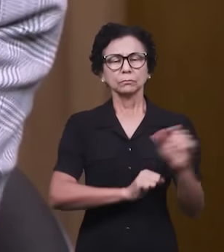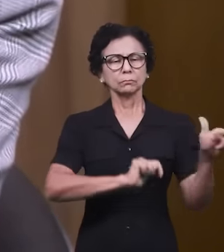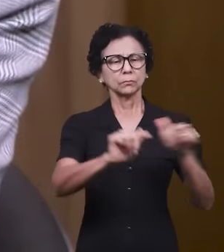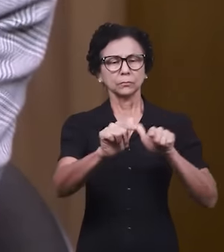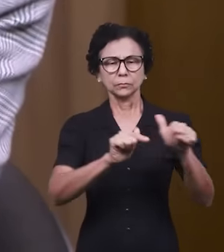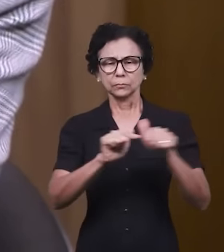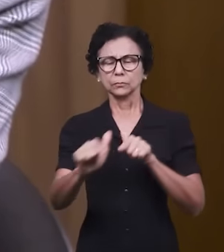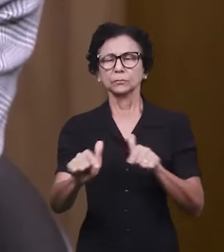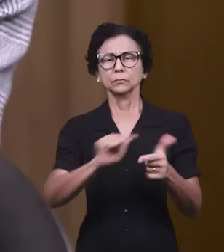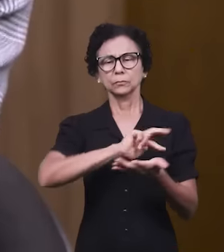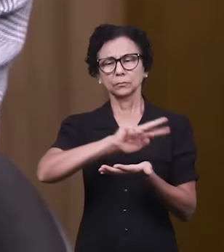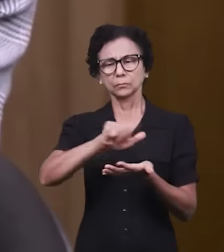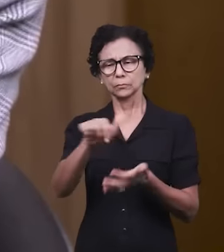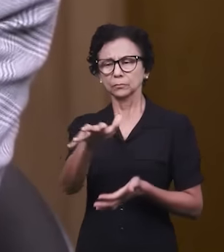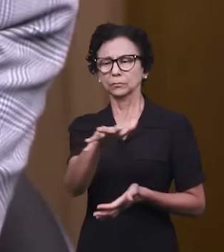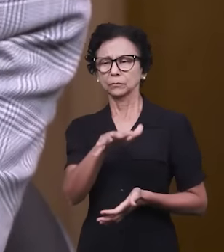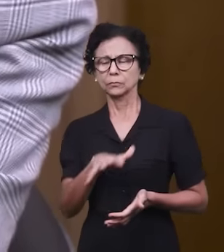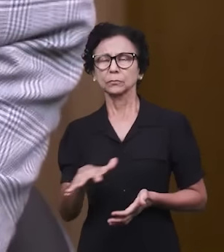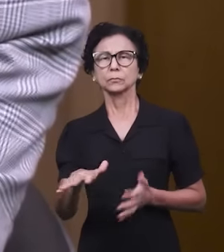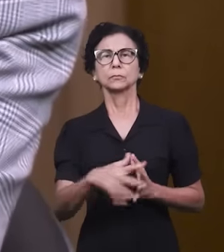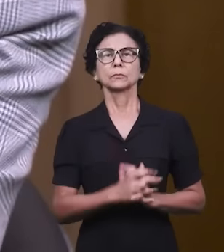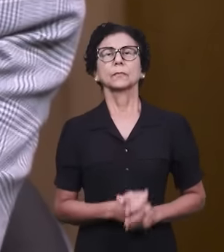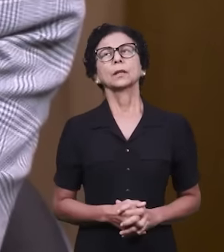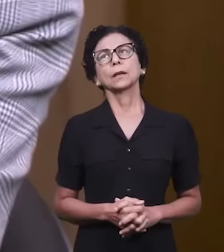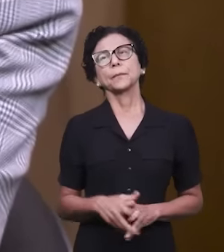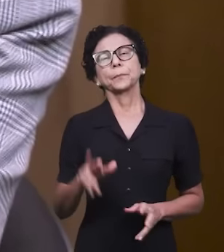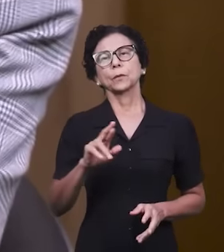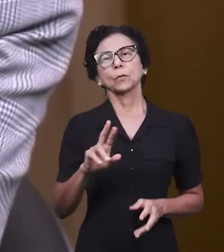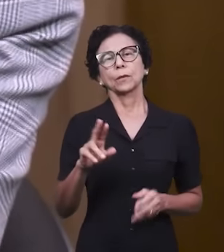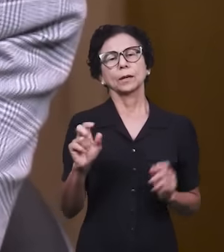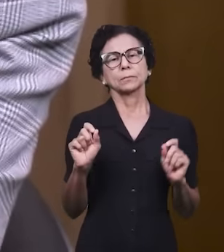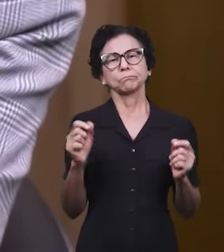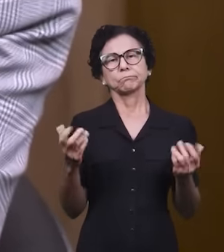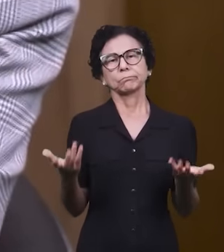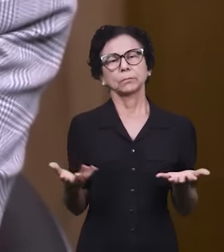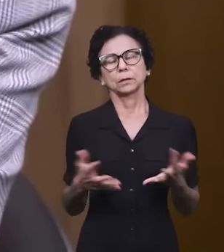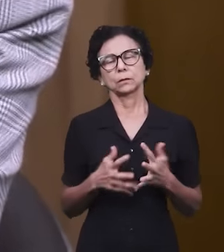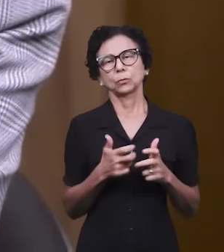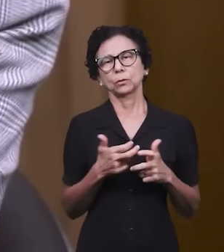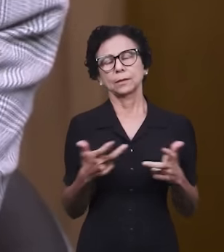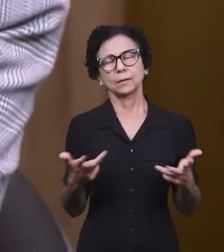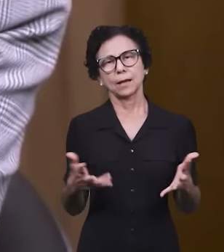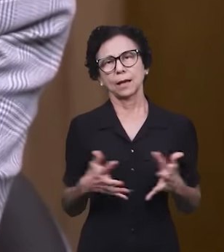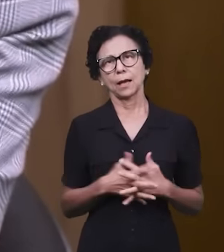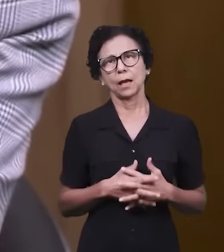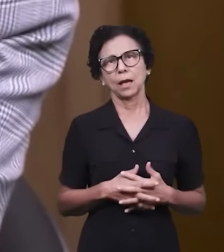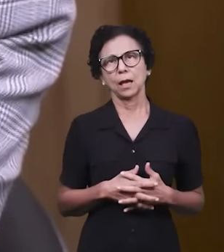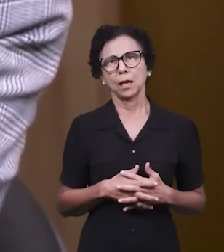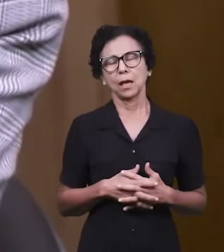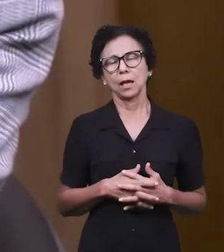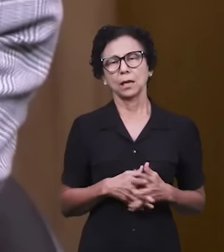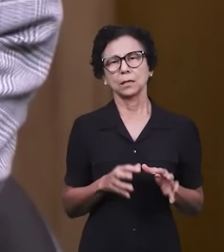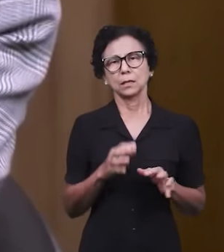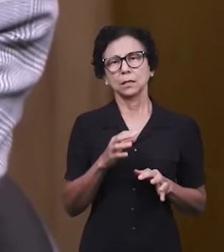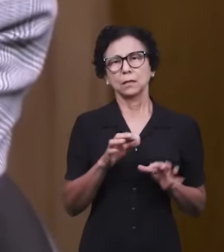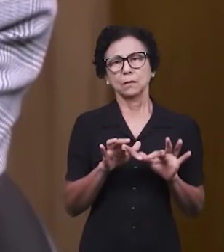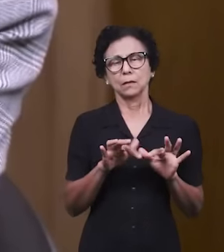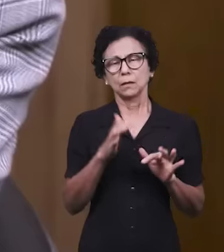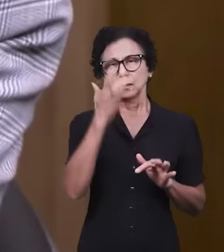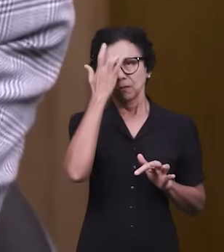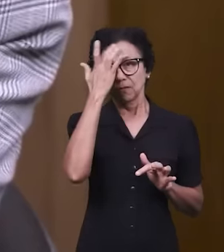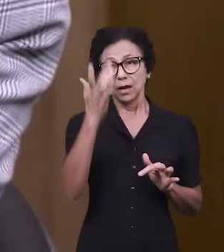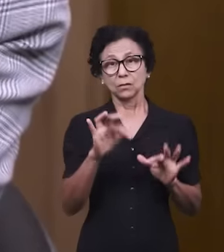isso. Isso não é uma coisa assim, não seria uma coisa fácil e simples se não